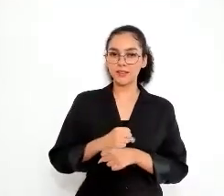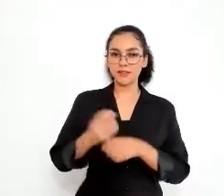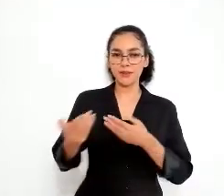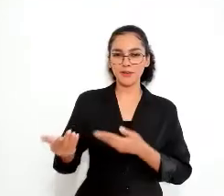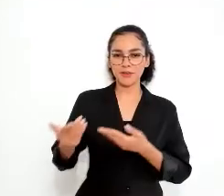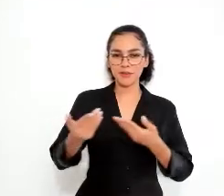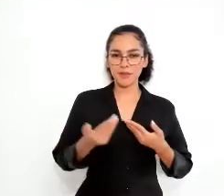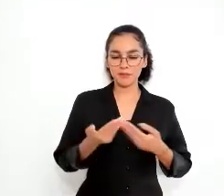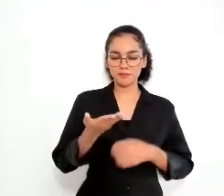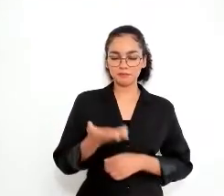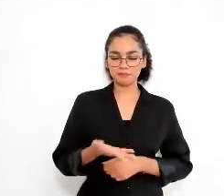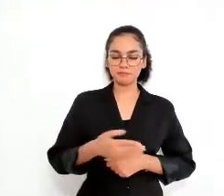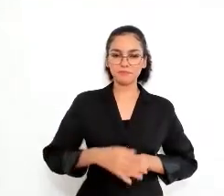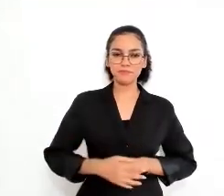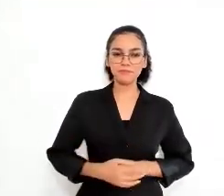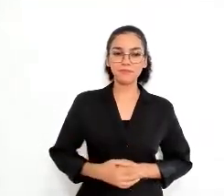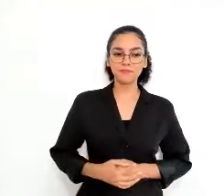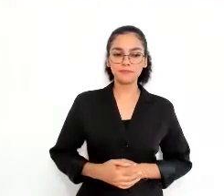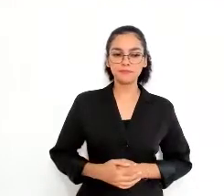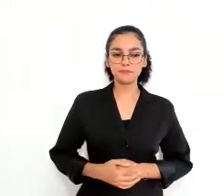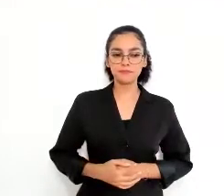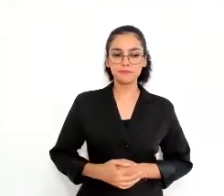centro.